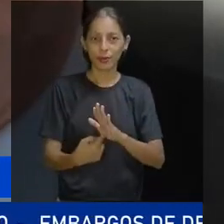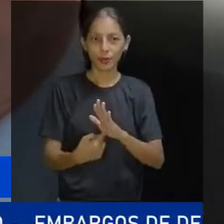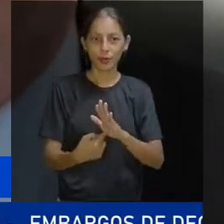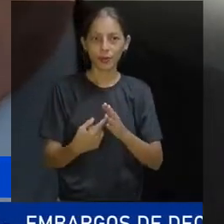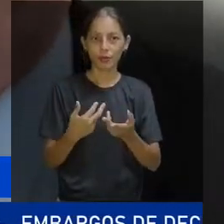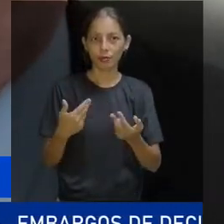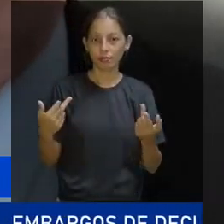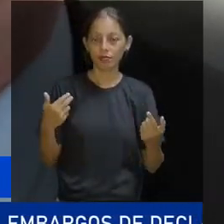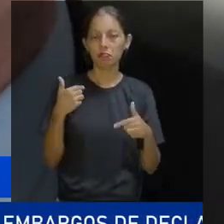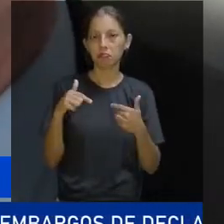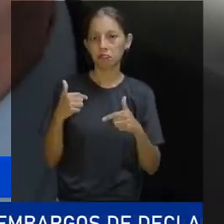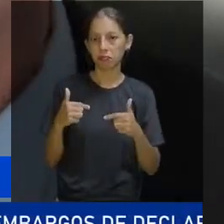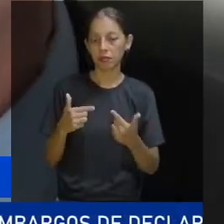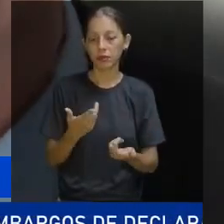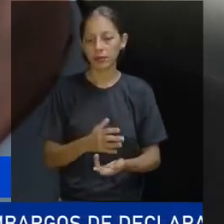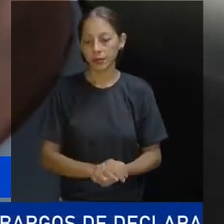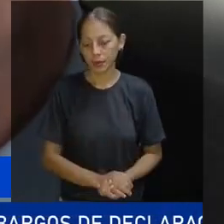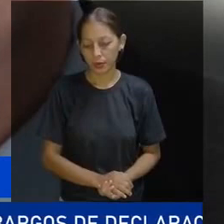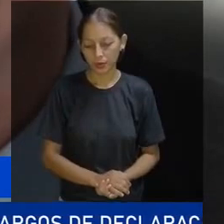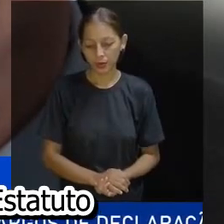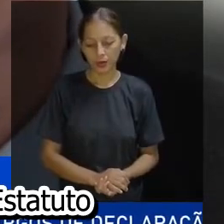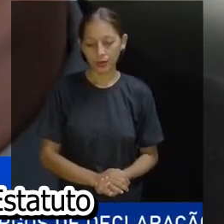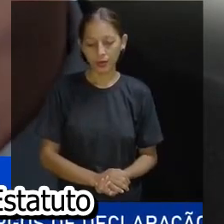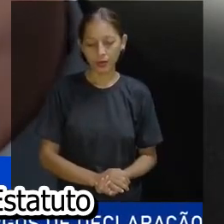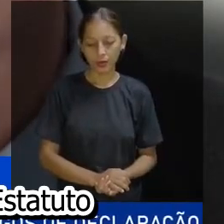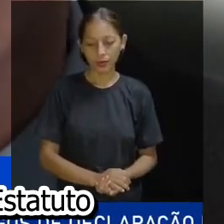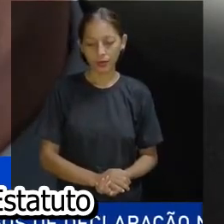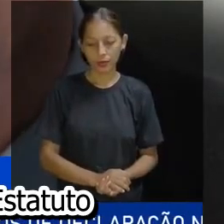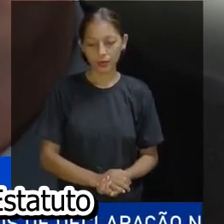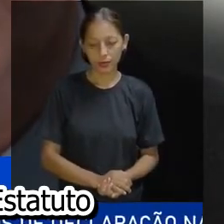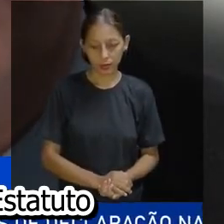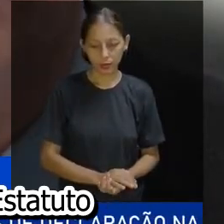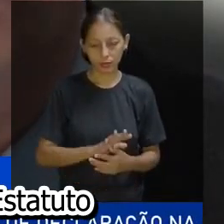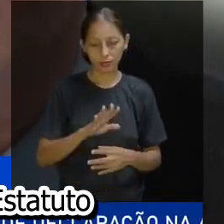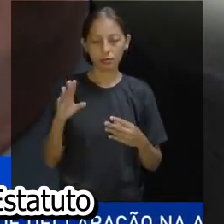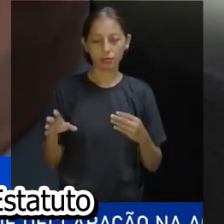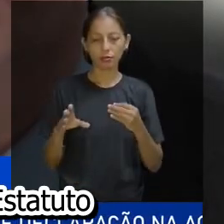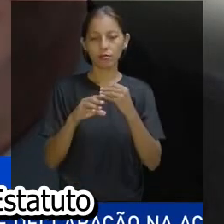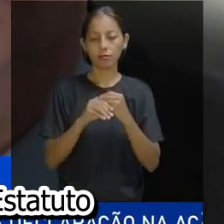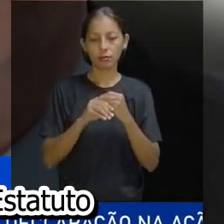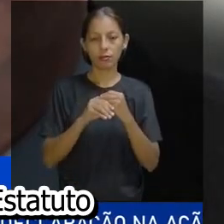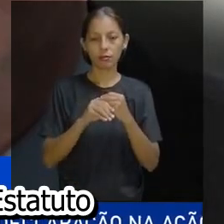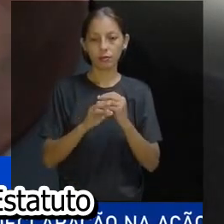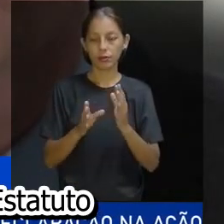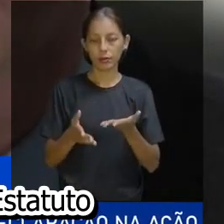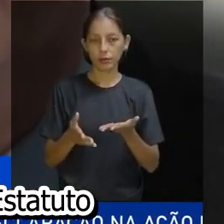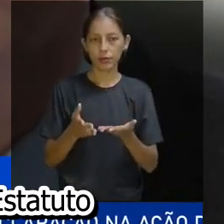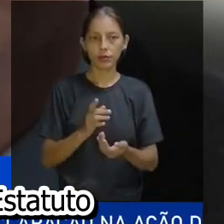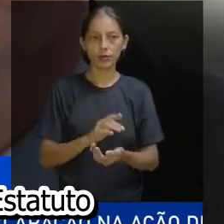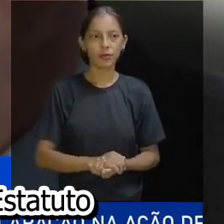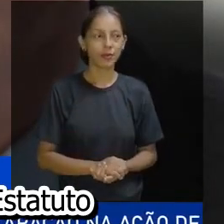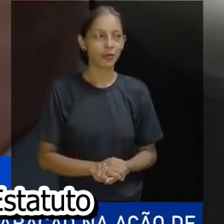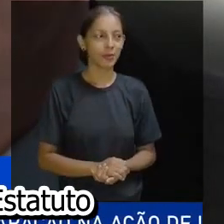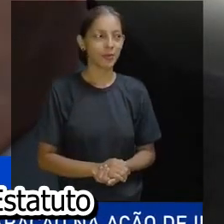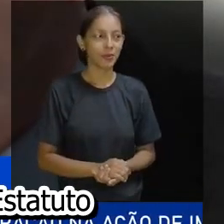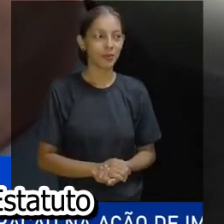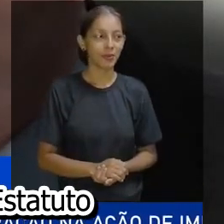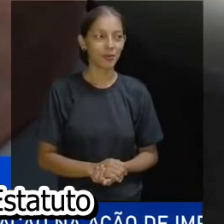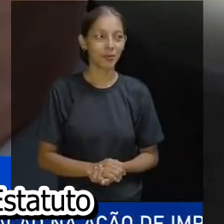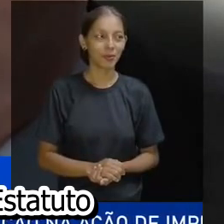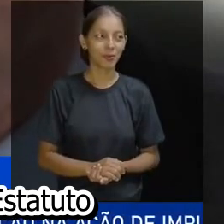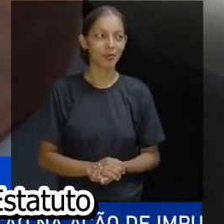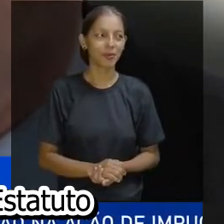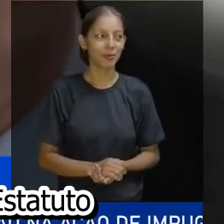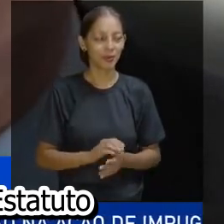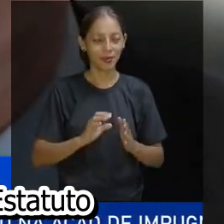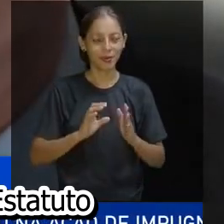instrução. E que, quanto ao acervo juntado com as contestações, o estatuto do partido não agrega